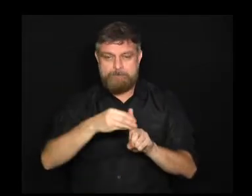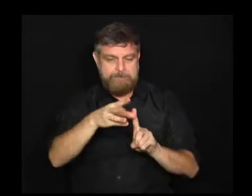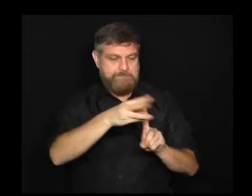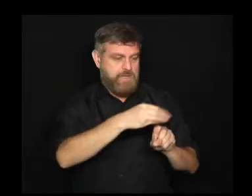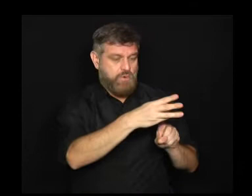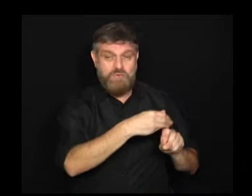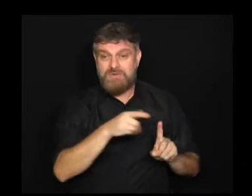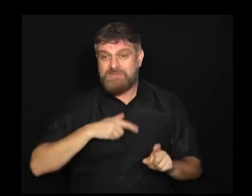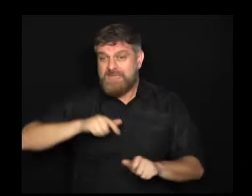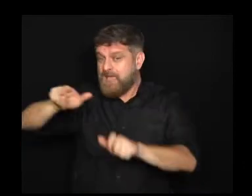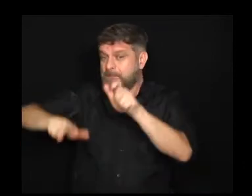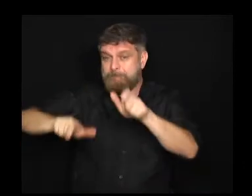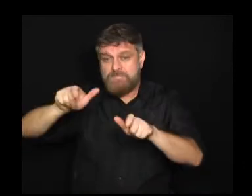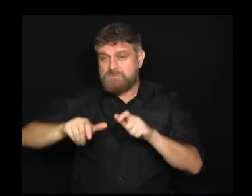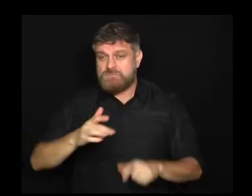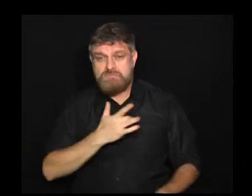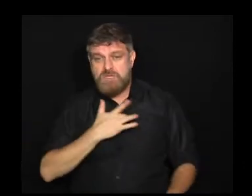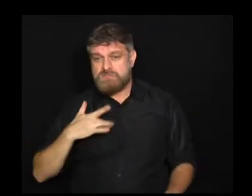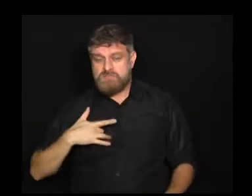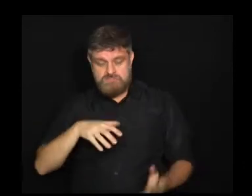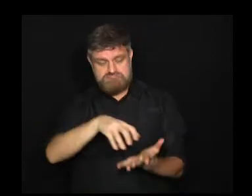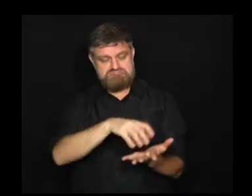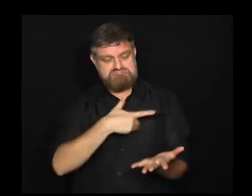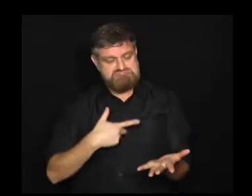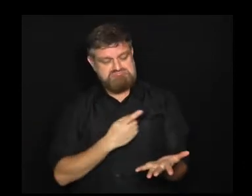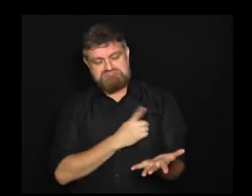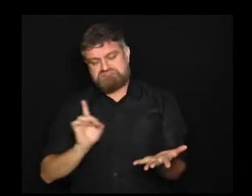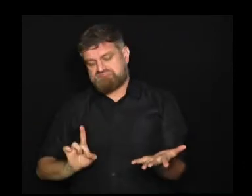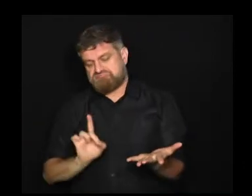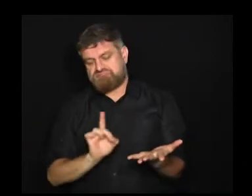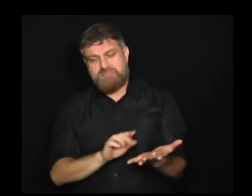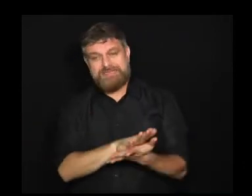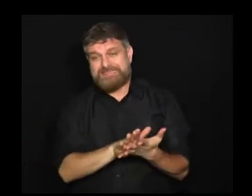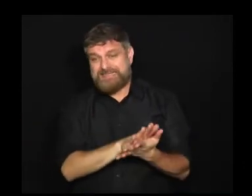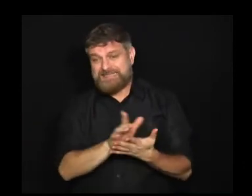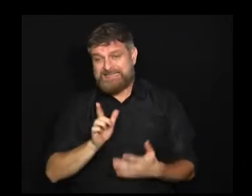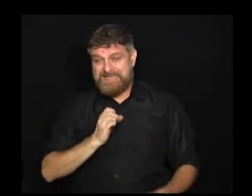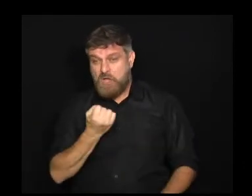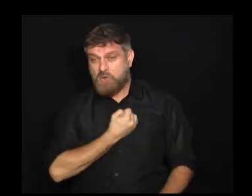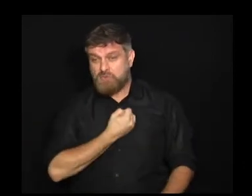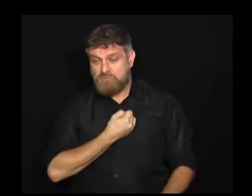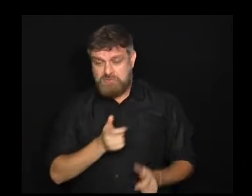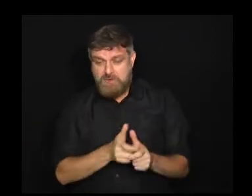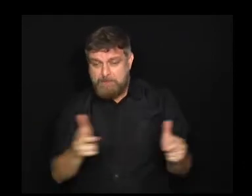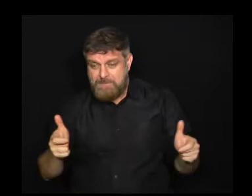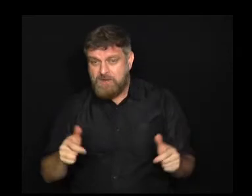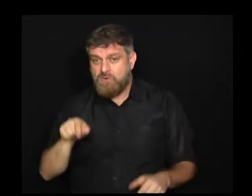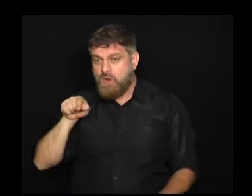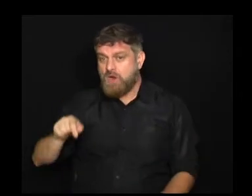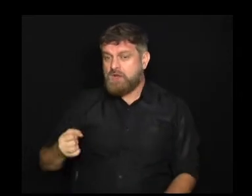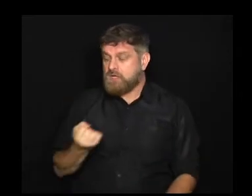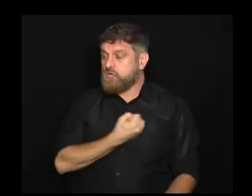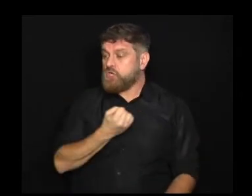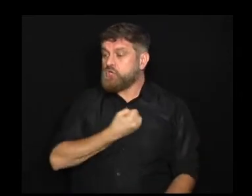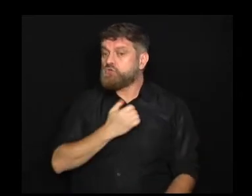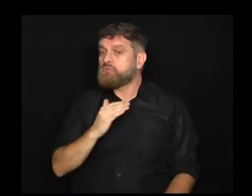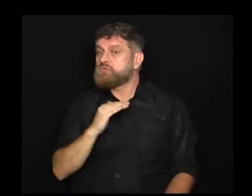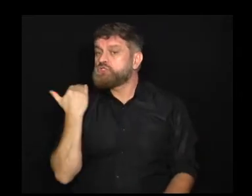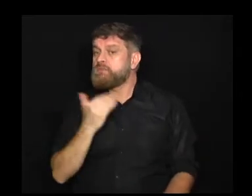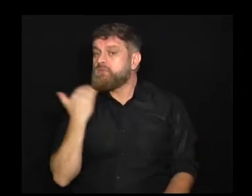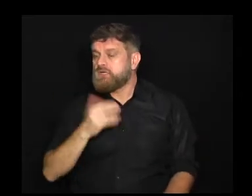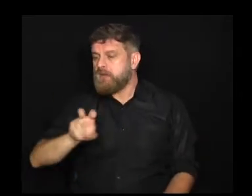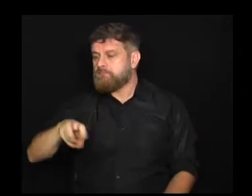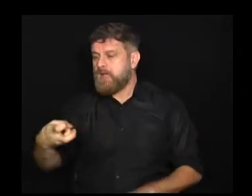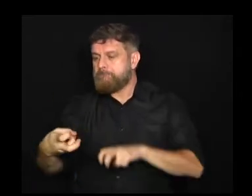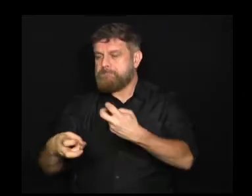chega a procurar o serviço de saúde. Então pode ser que tenha maior número de casos e o mesmo número de mortes. Então pode ser